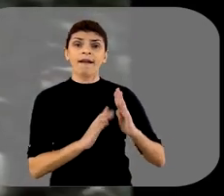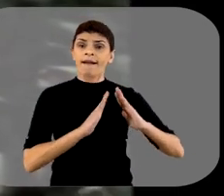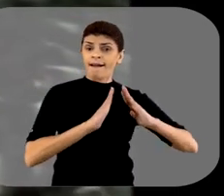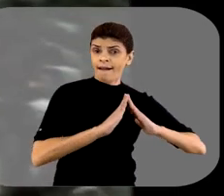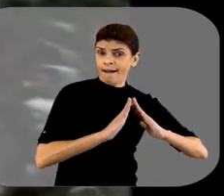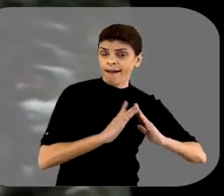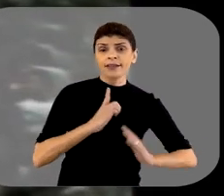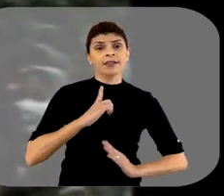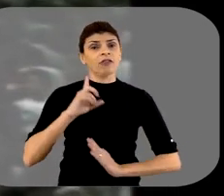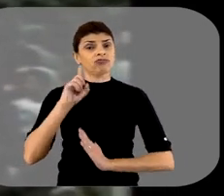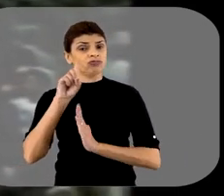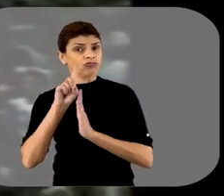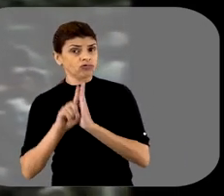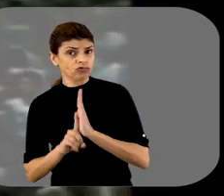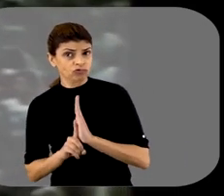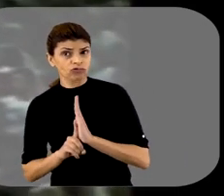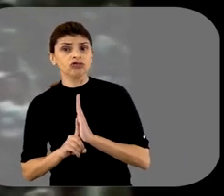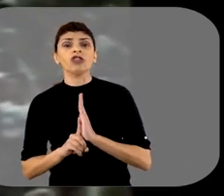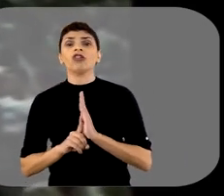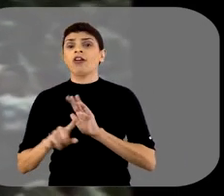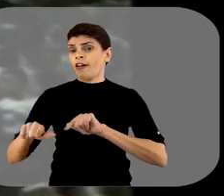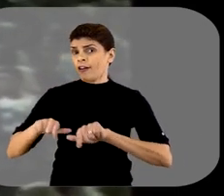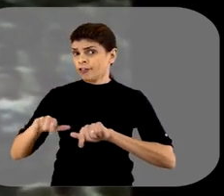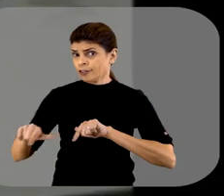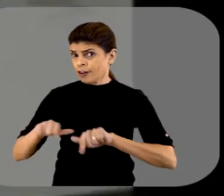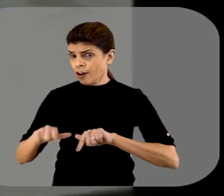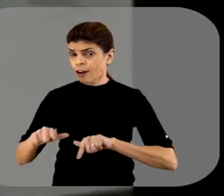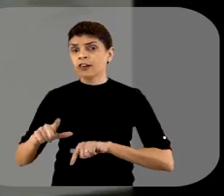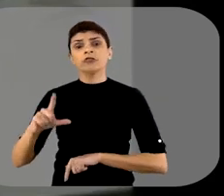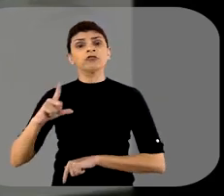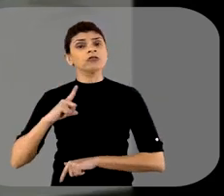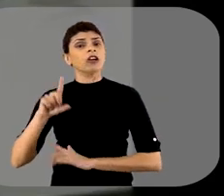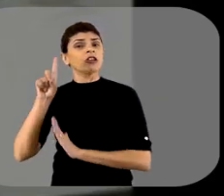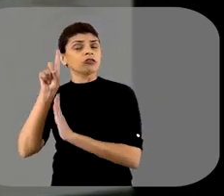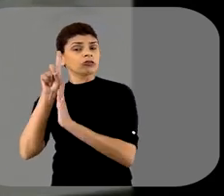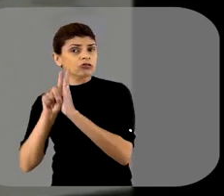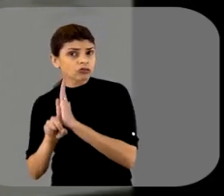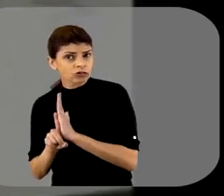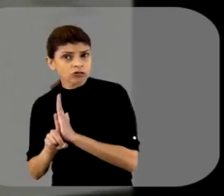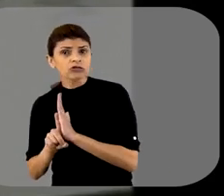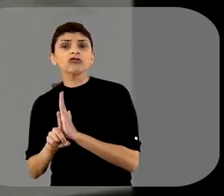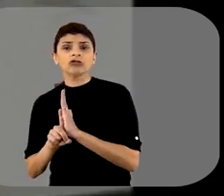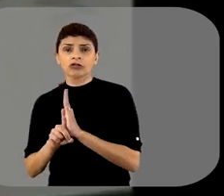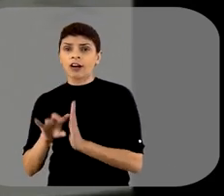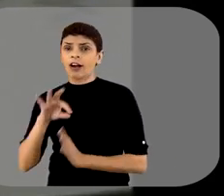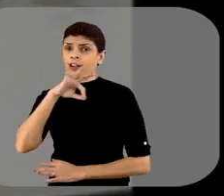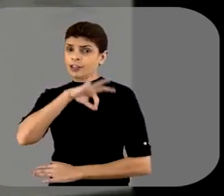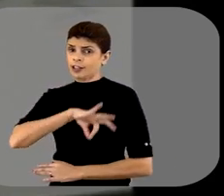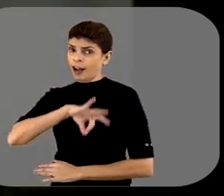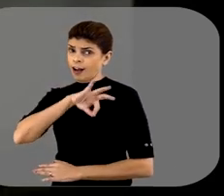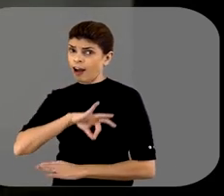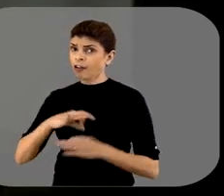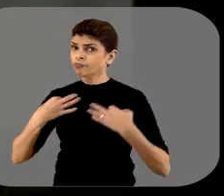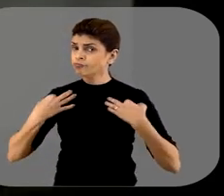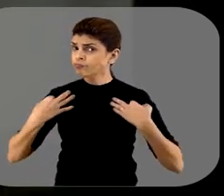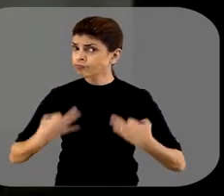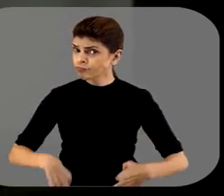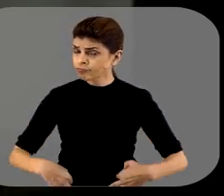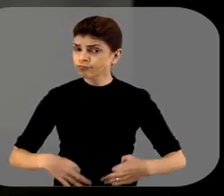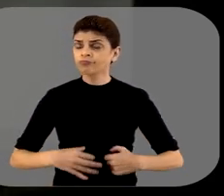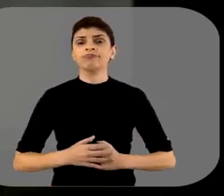casa, que têm o direito ao trabalho, que têm o direito ao salário